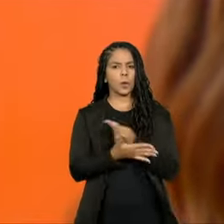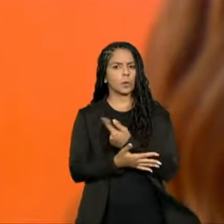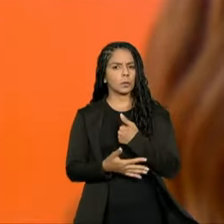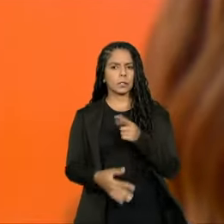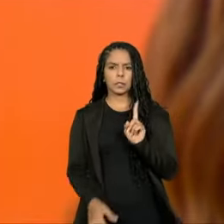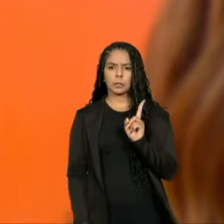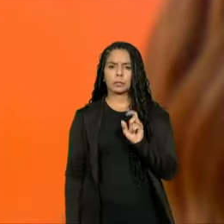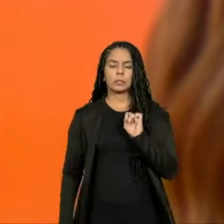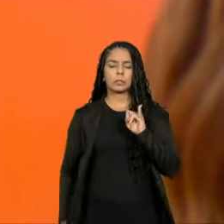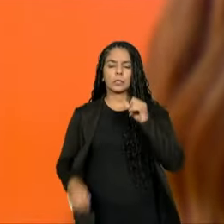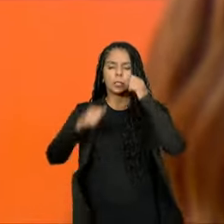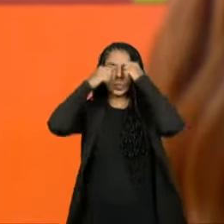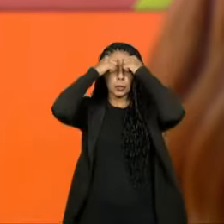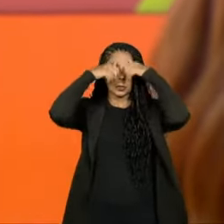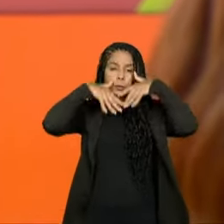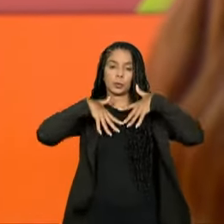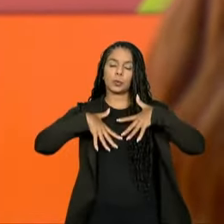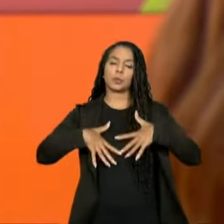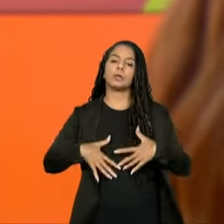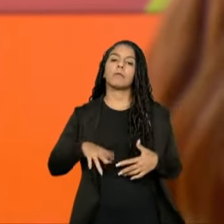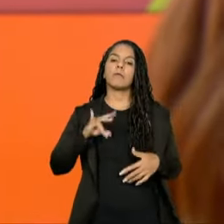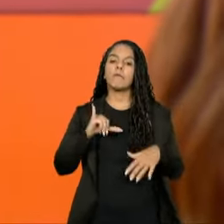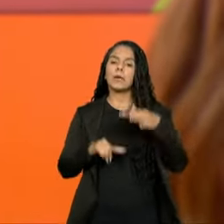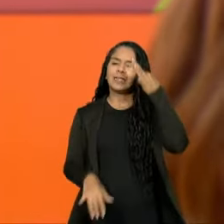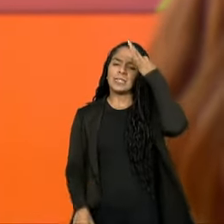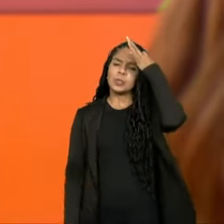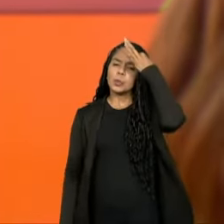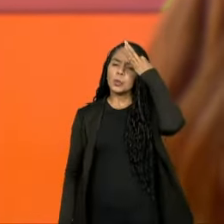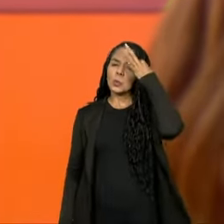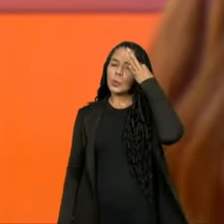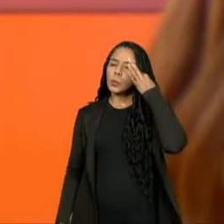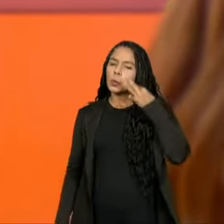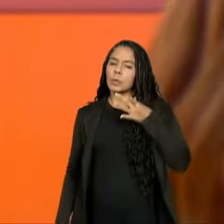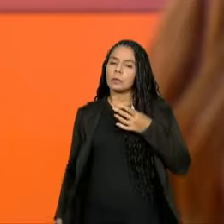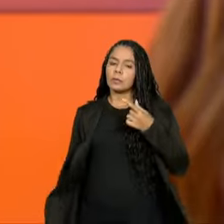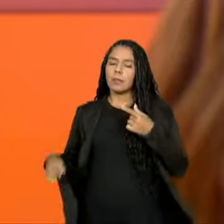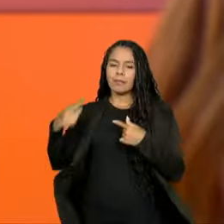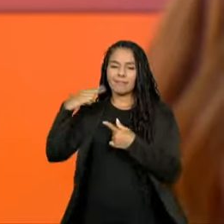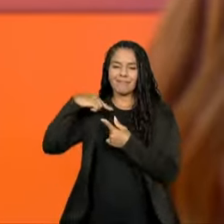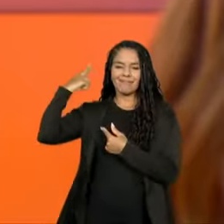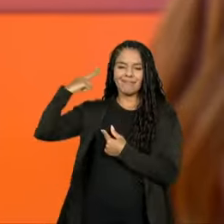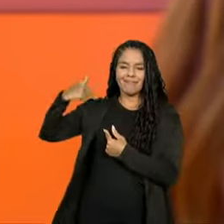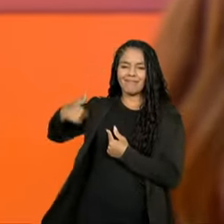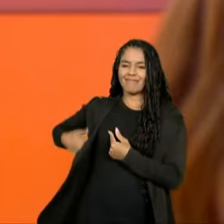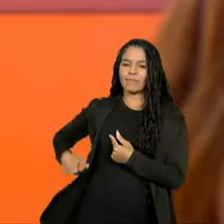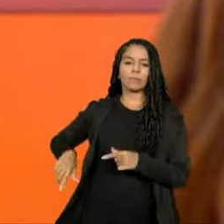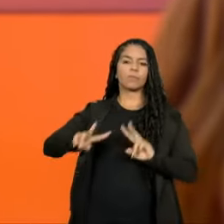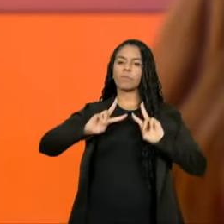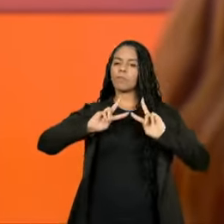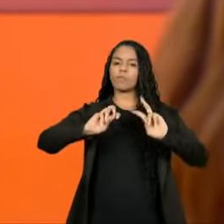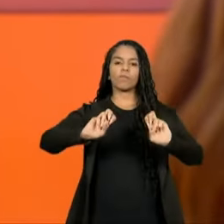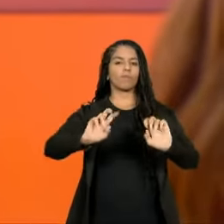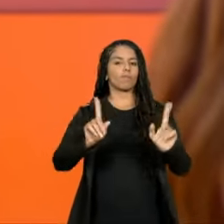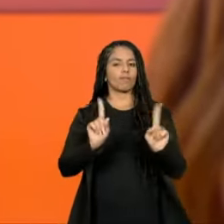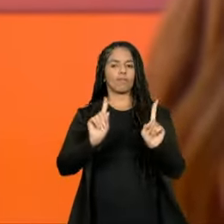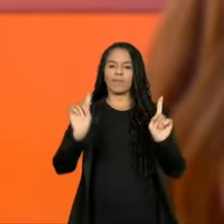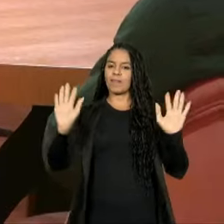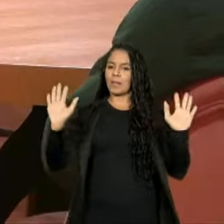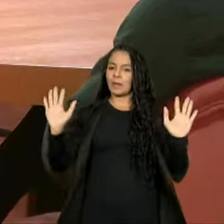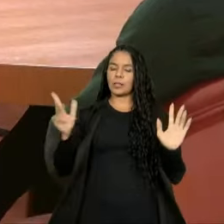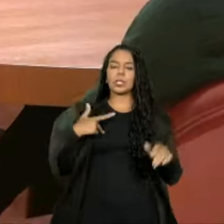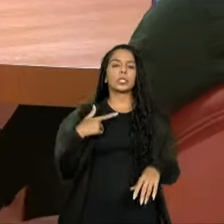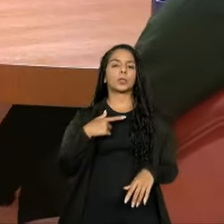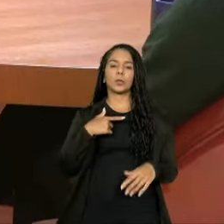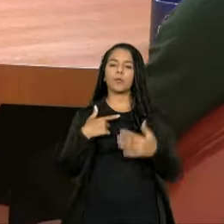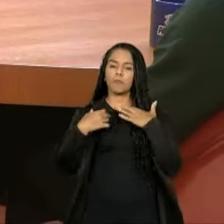Se eu estiver suando, vai correr pelas costas, mas eu não vou dar pinta, ninguém vai vou nem ser perceber. Digna no meu suador, eu